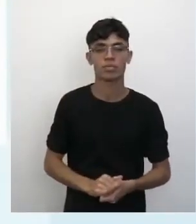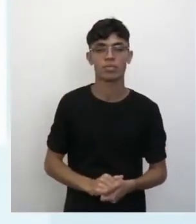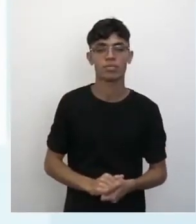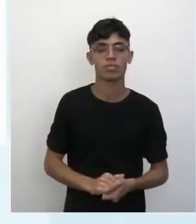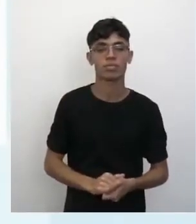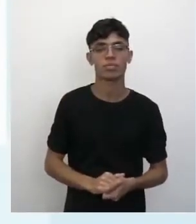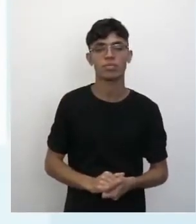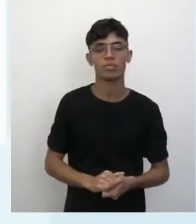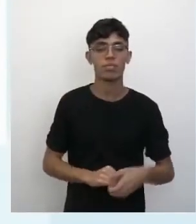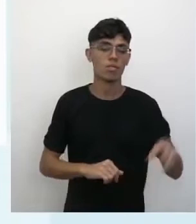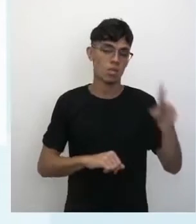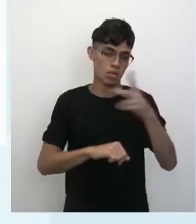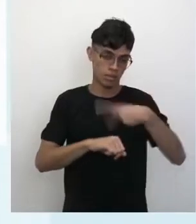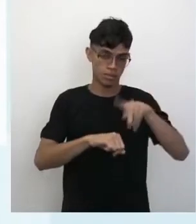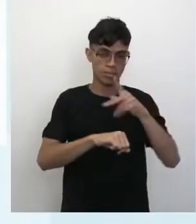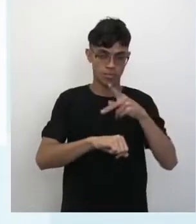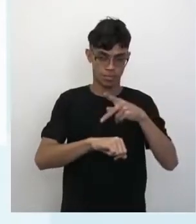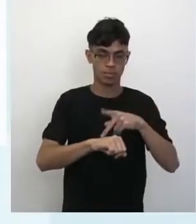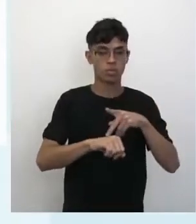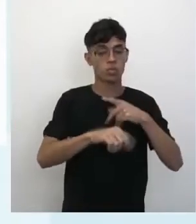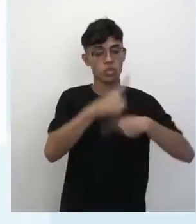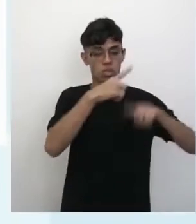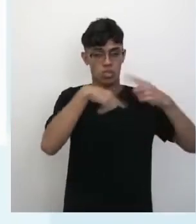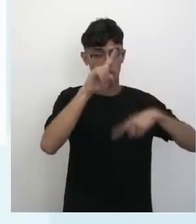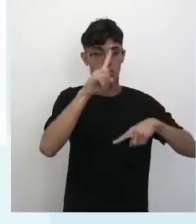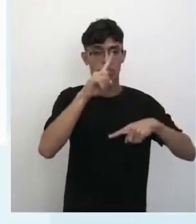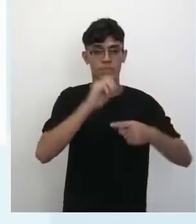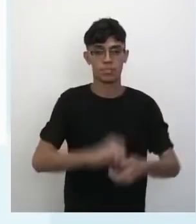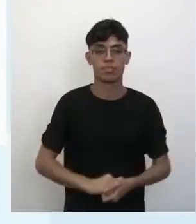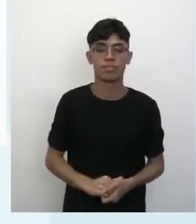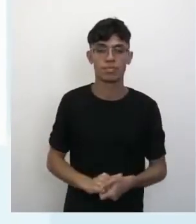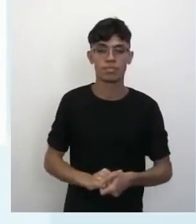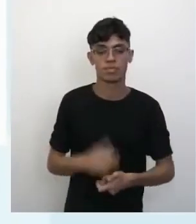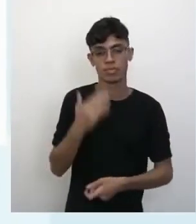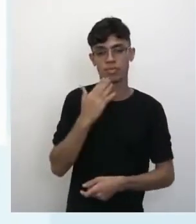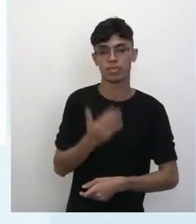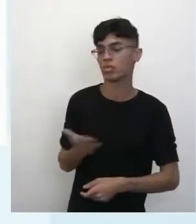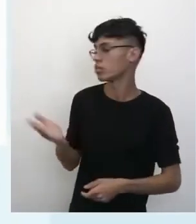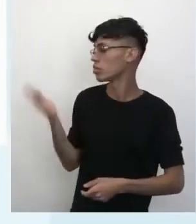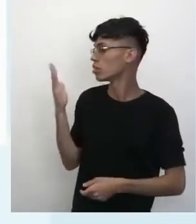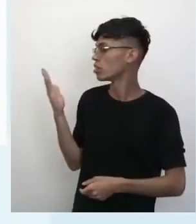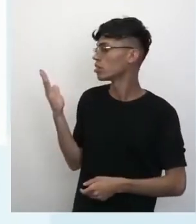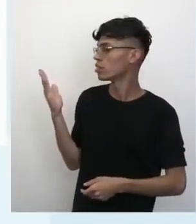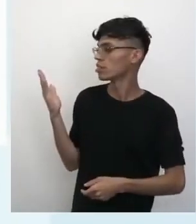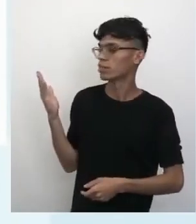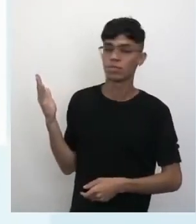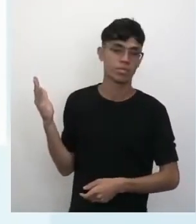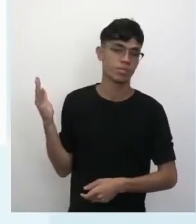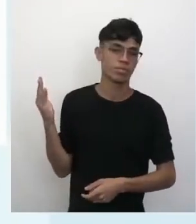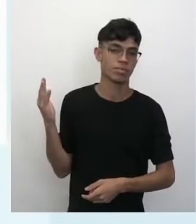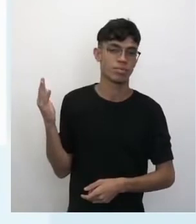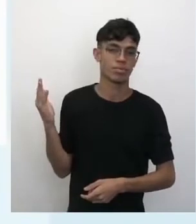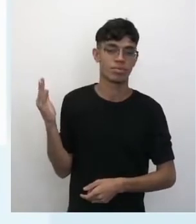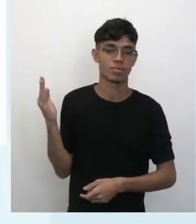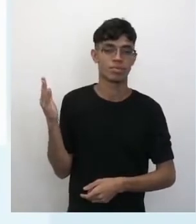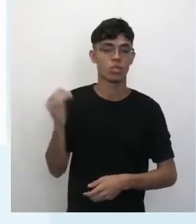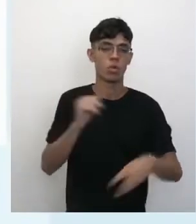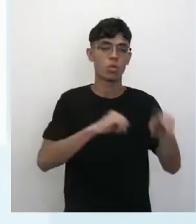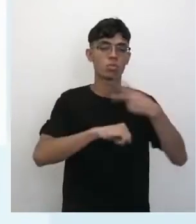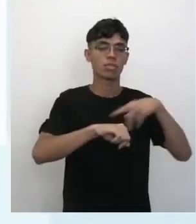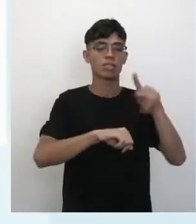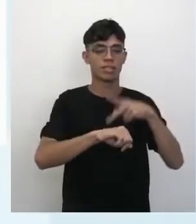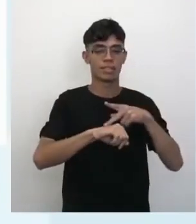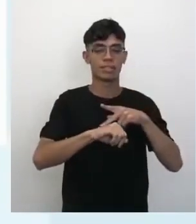os países que são em desenvolvimento, né, que está aí os países na sua maioria, né, os países em